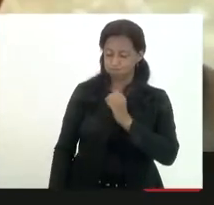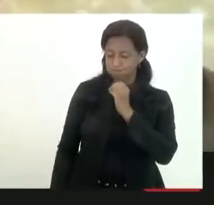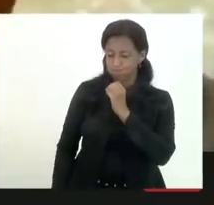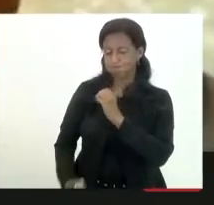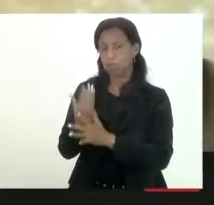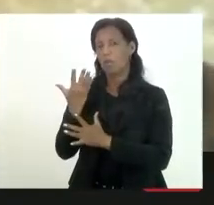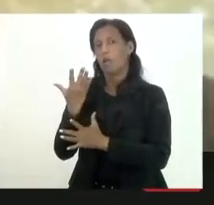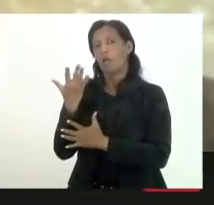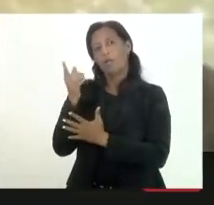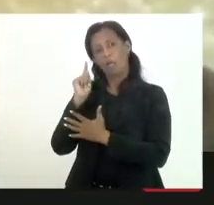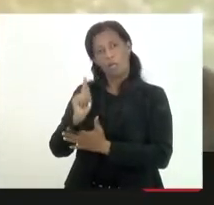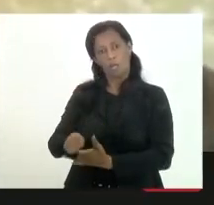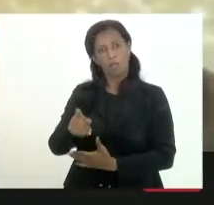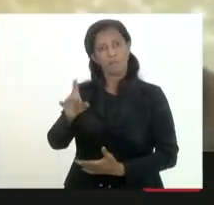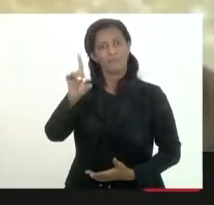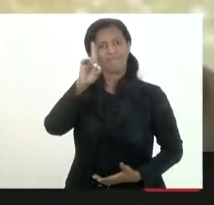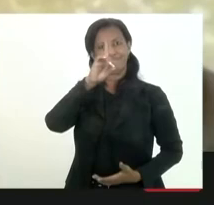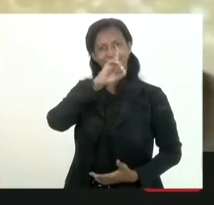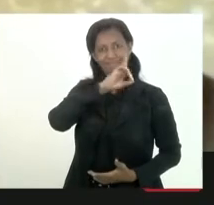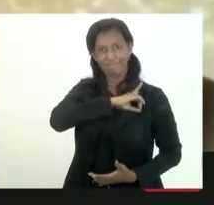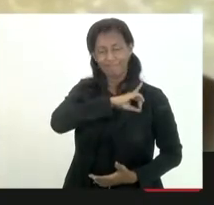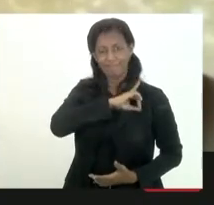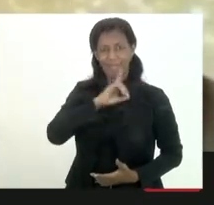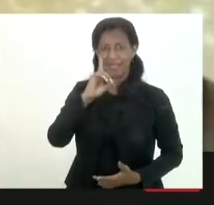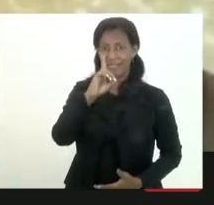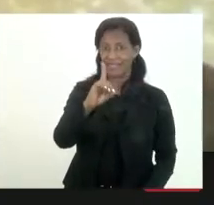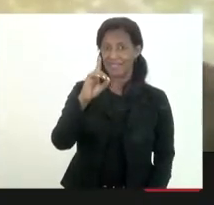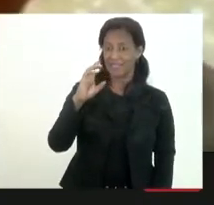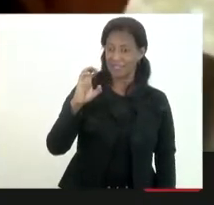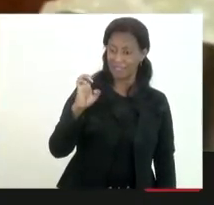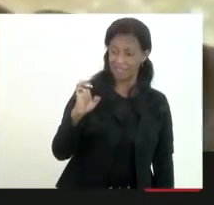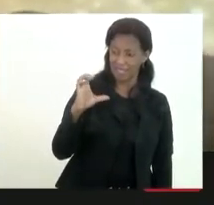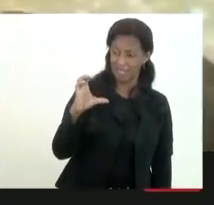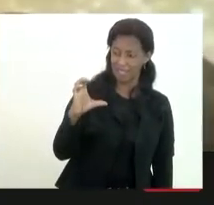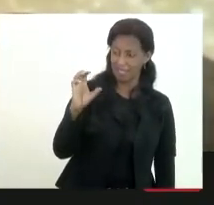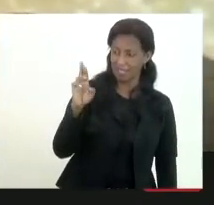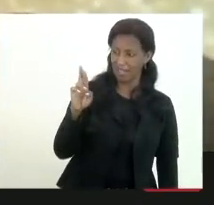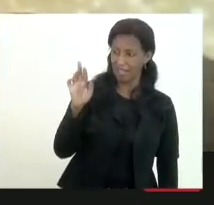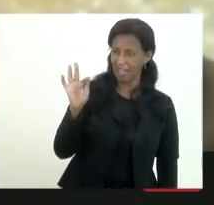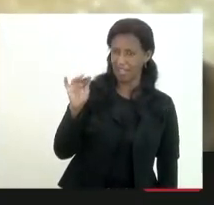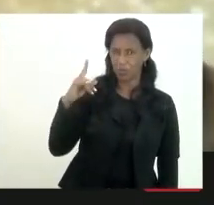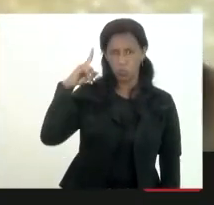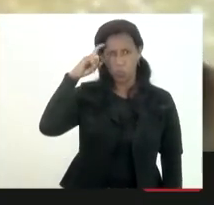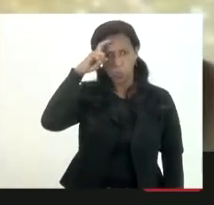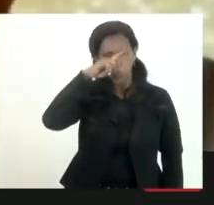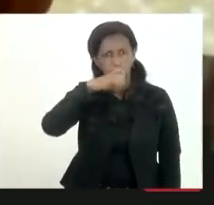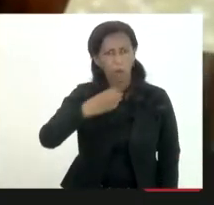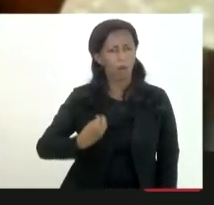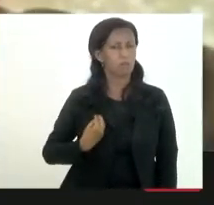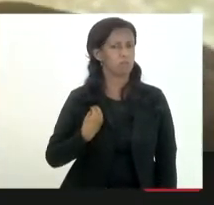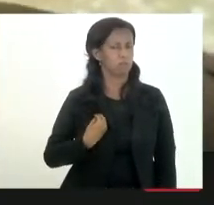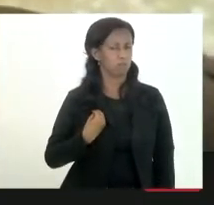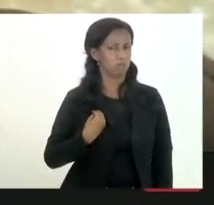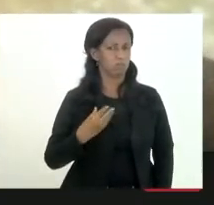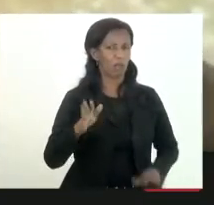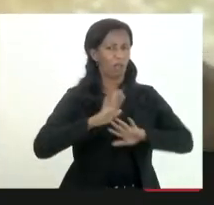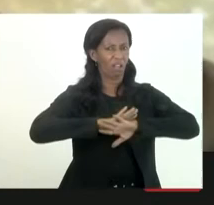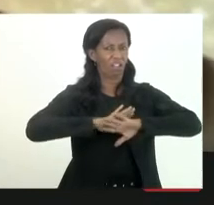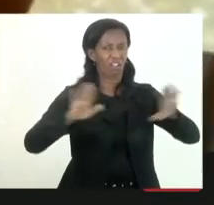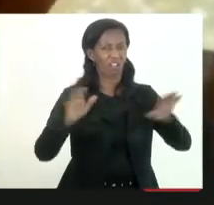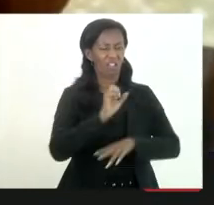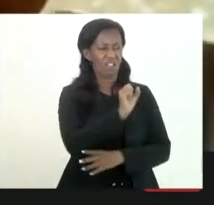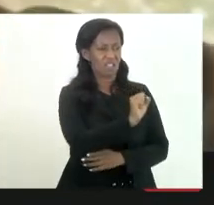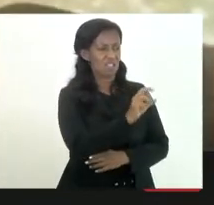essa delegacia, a DECRAD, foi talvez o maior sufoco da minha vida. Nem Sérgio Cabral quis fazer,